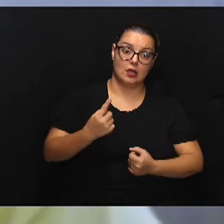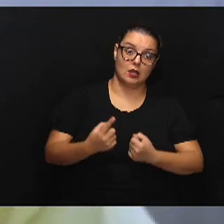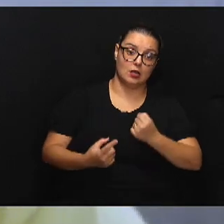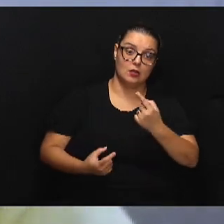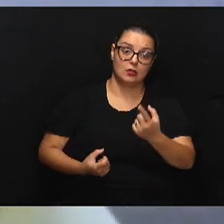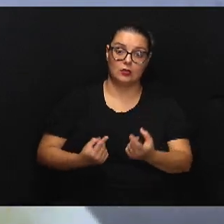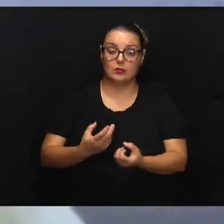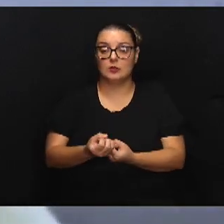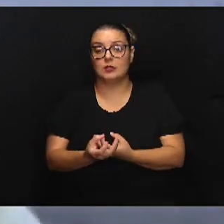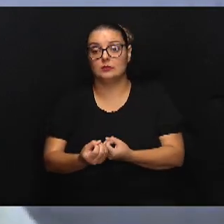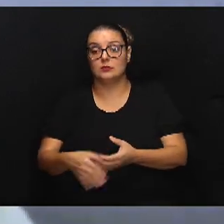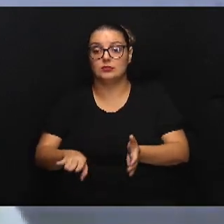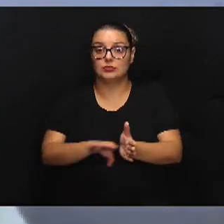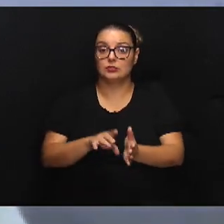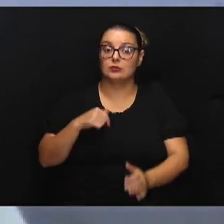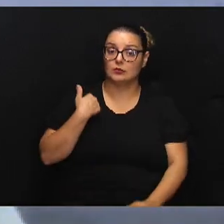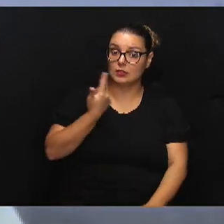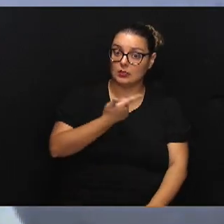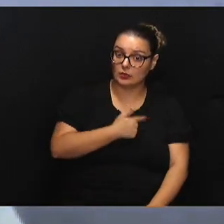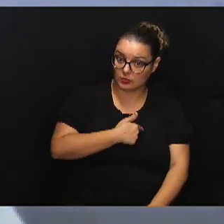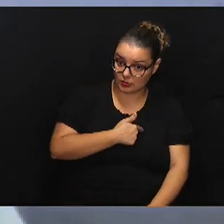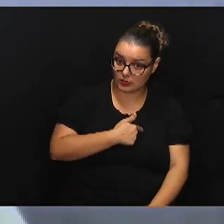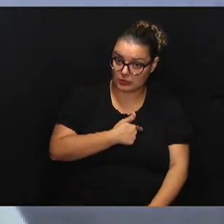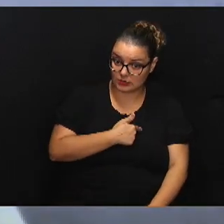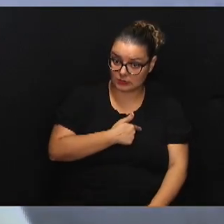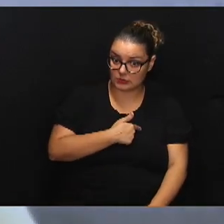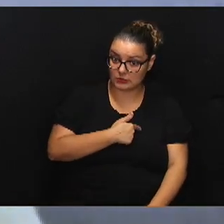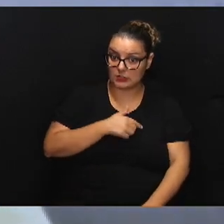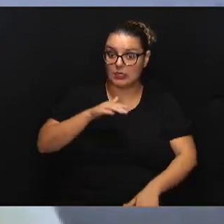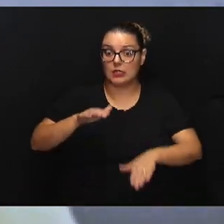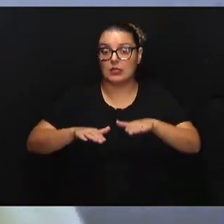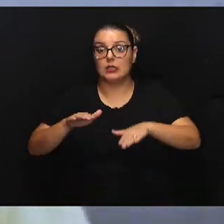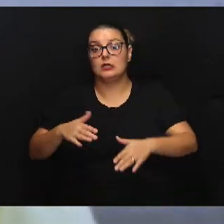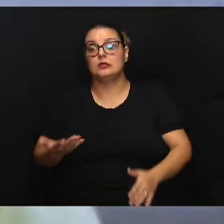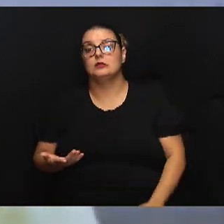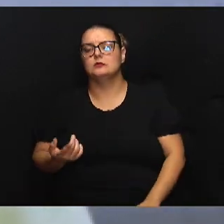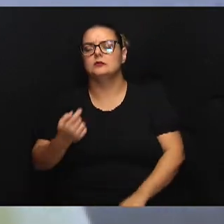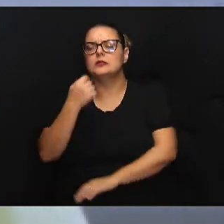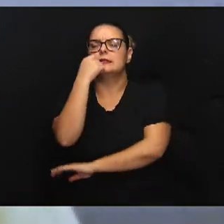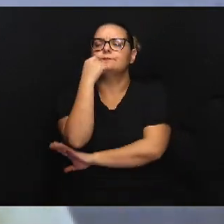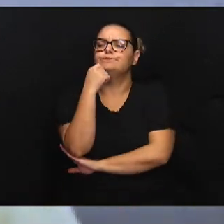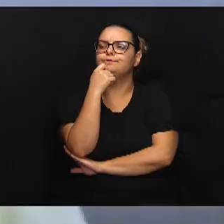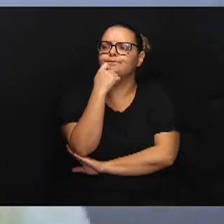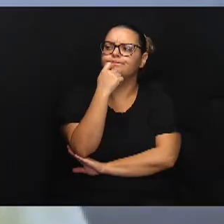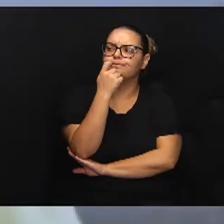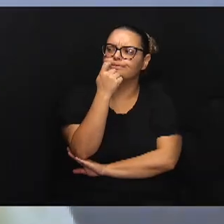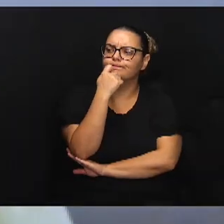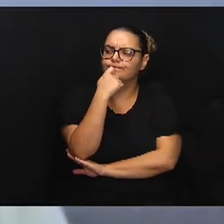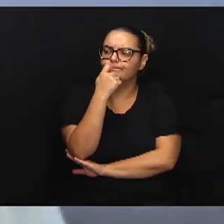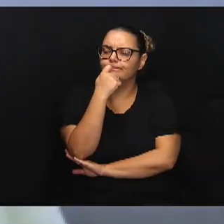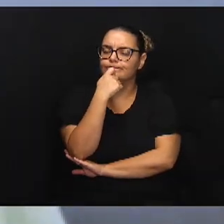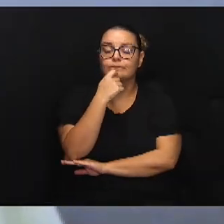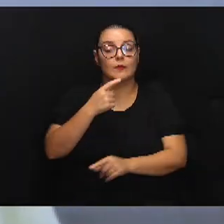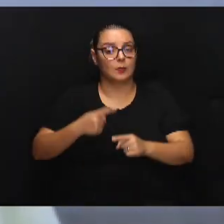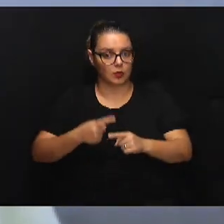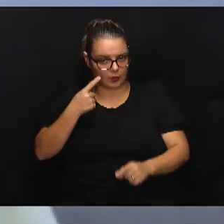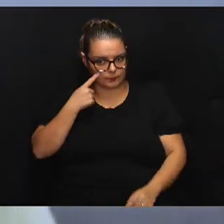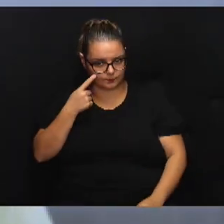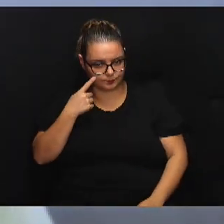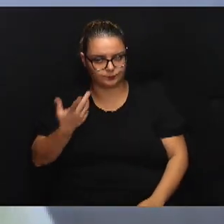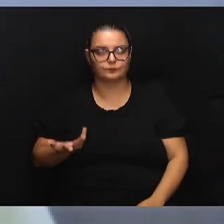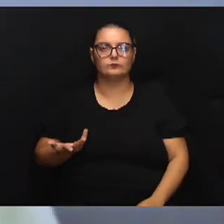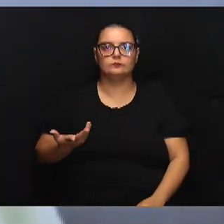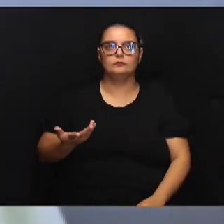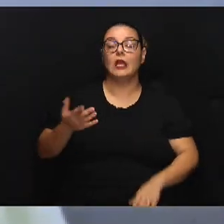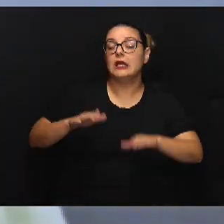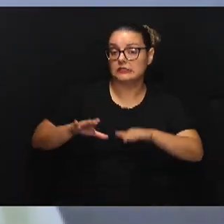informações que chegam até nós e que às vezes a gente fica questionando, né? Porque, olha bem, às vezes a